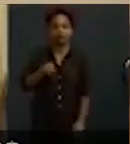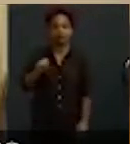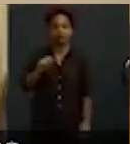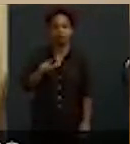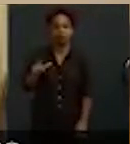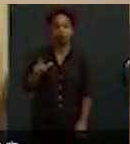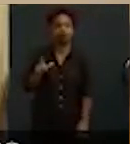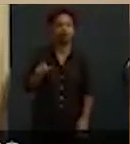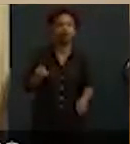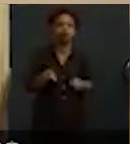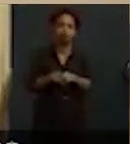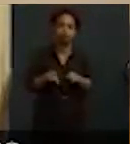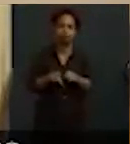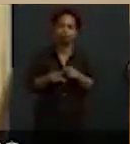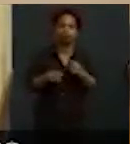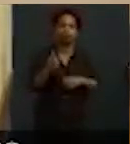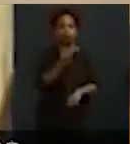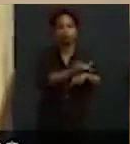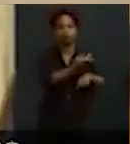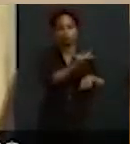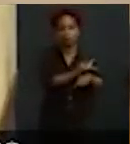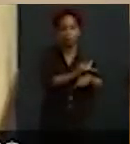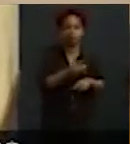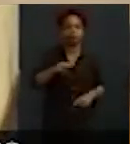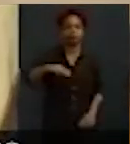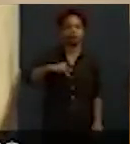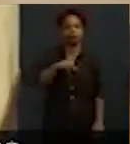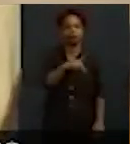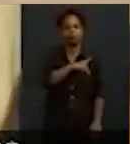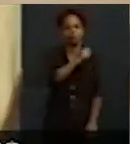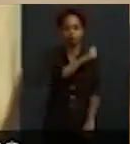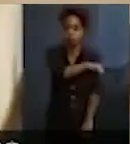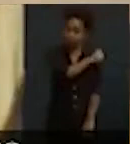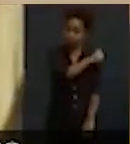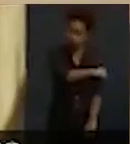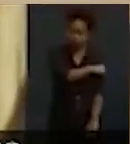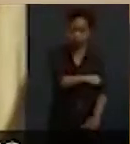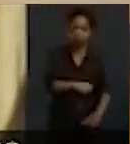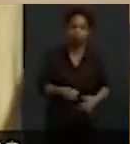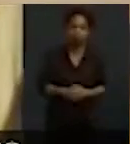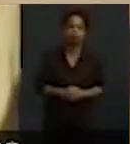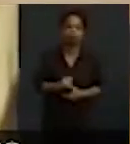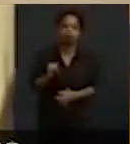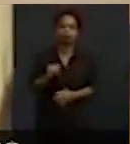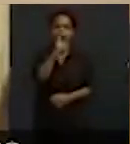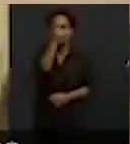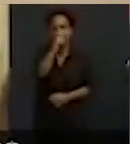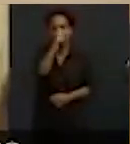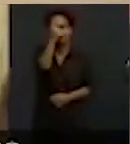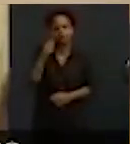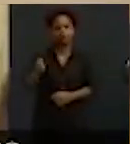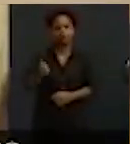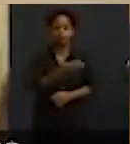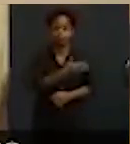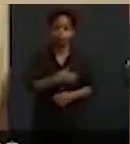Souza e do Prêmio Ministério Público do Rio de Janeiro, Ideias Inovadoras.